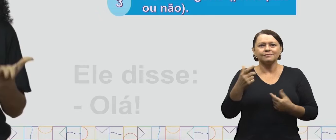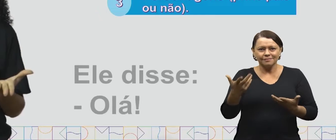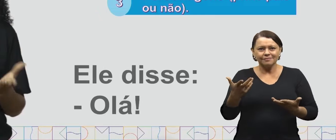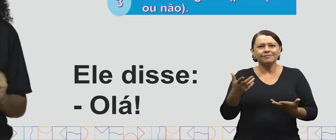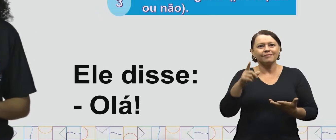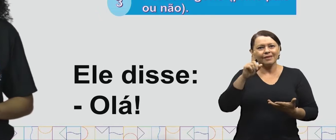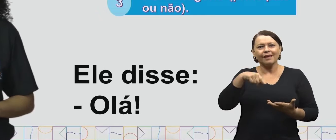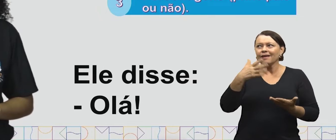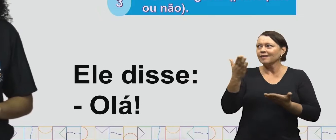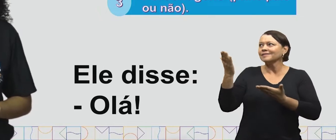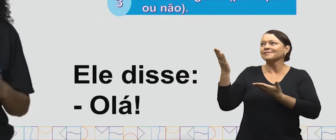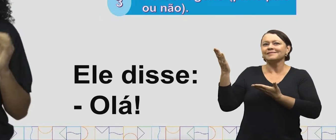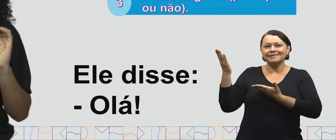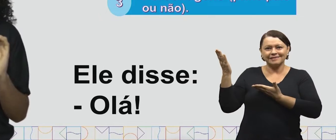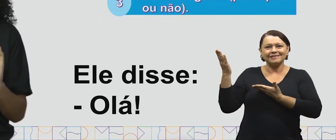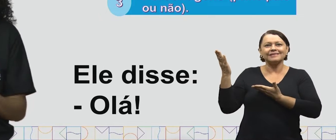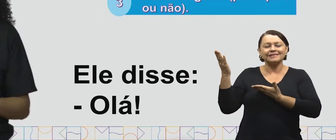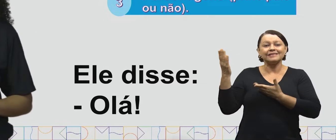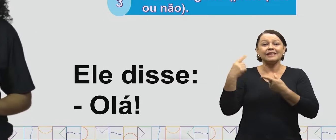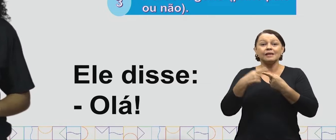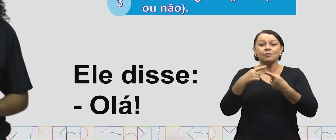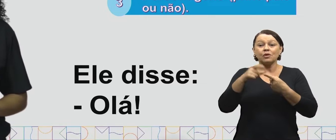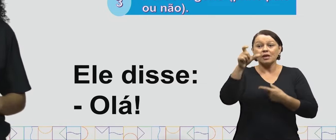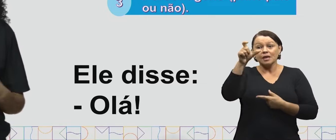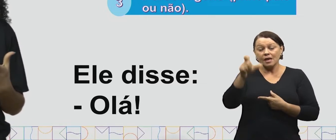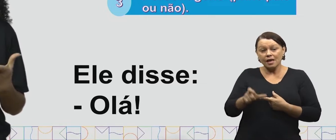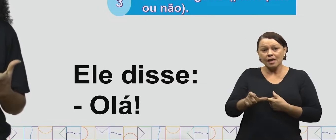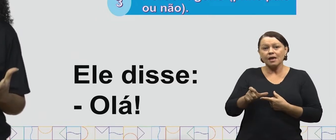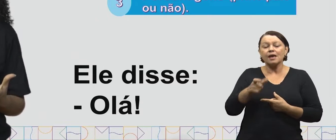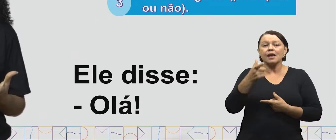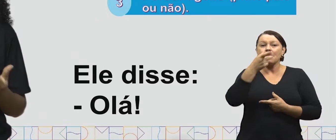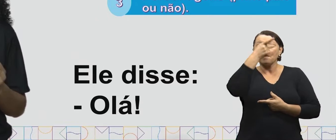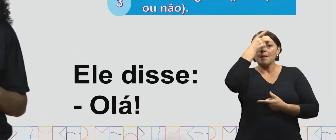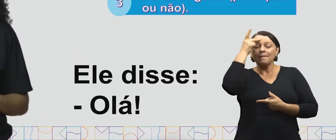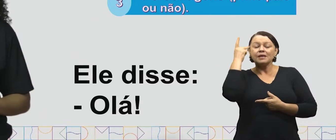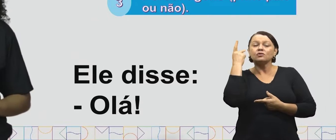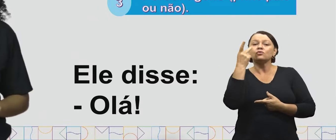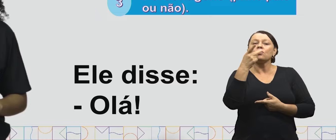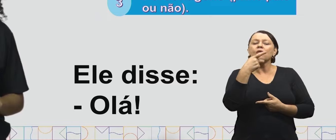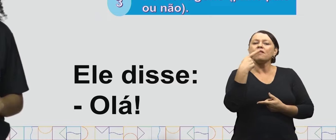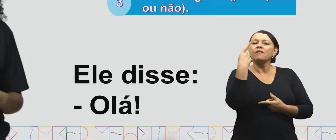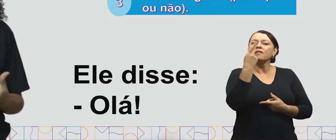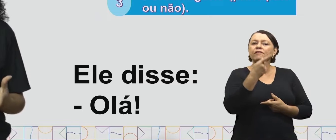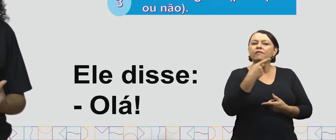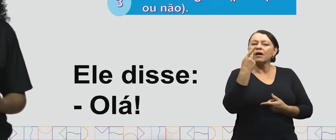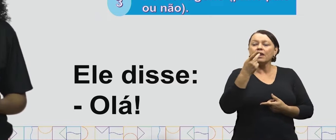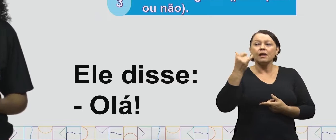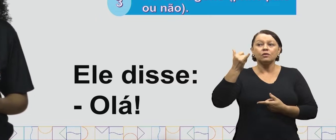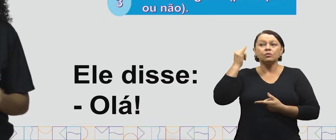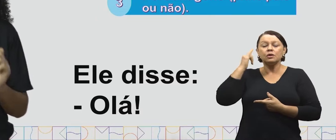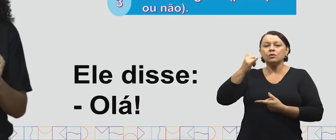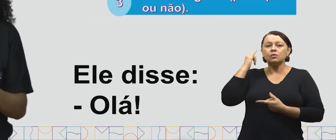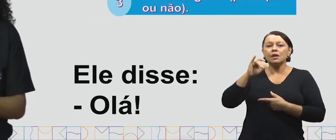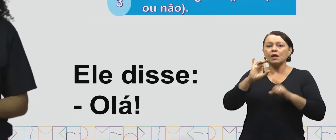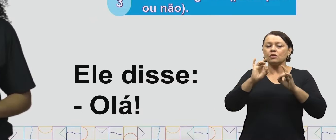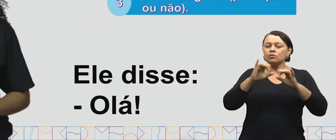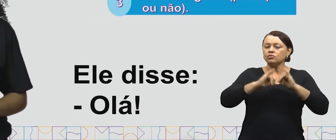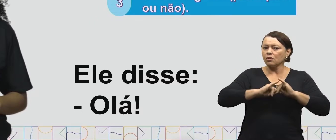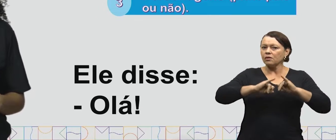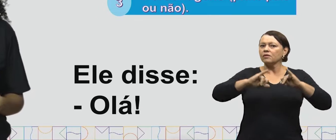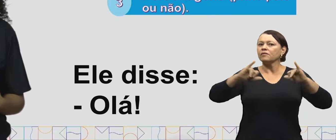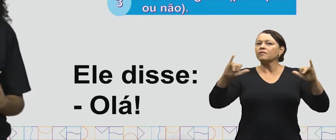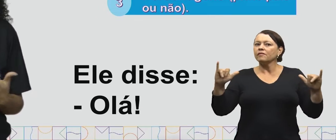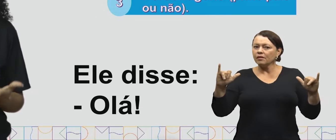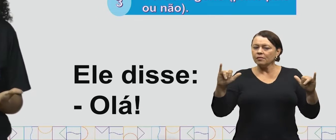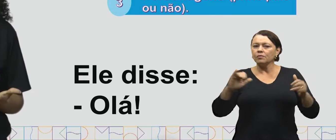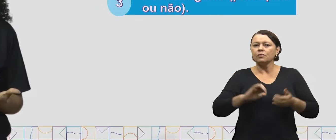personagem. Essa é uma indicação de que a personagem falou e o narrador apenas informou que ela falaria. Existem